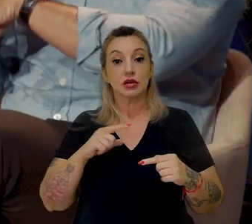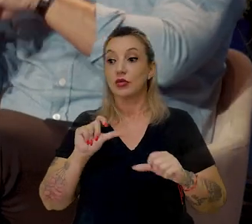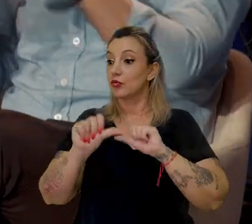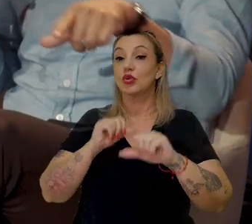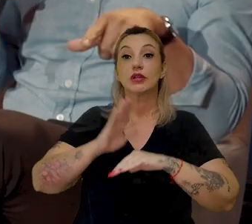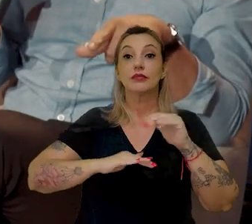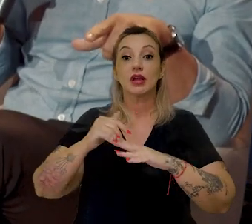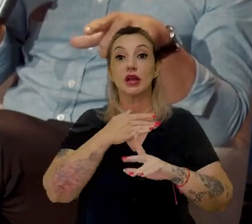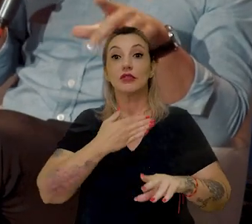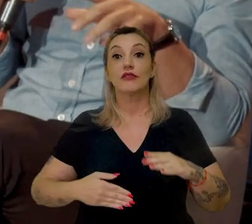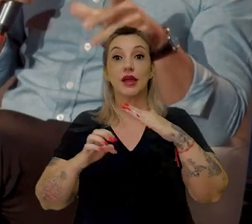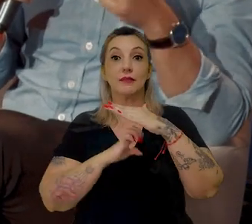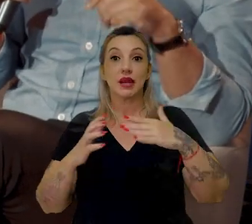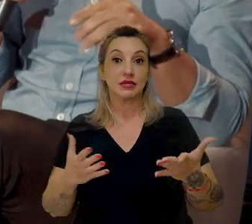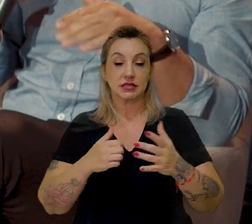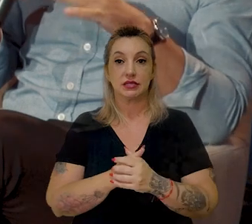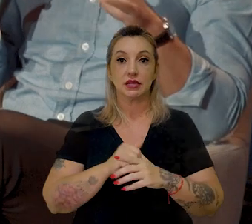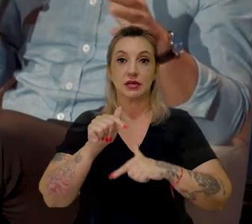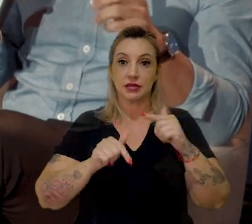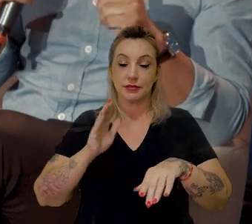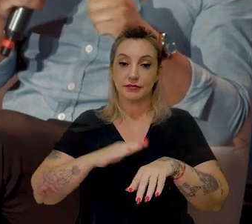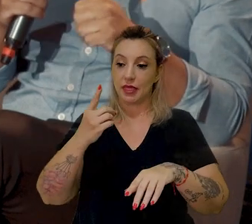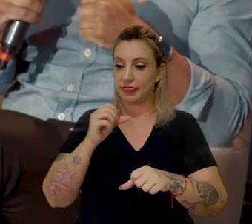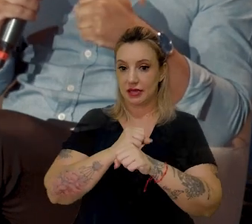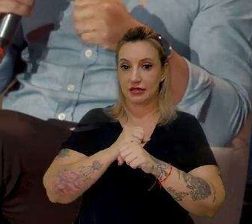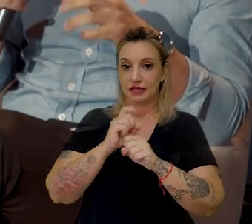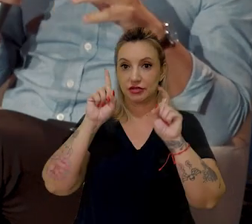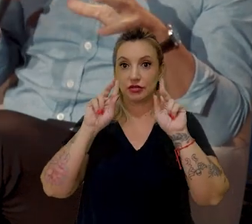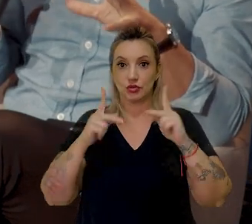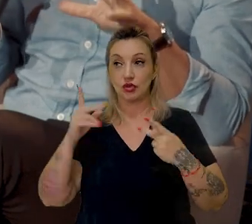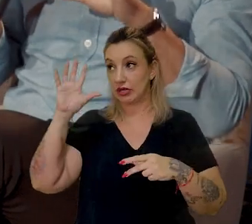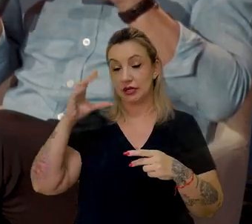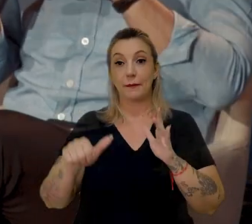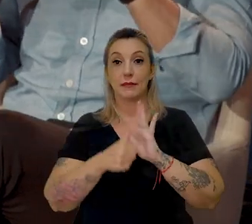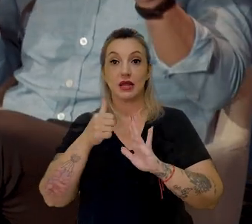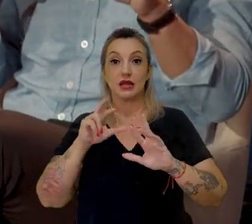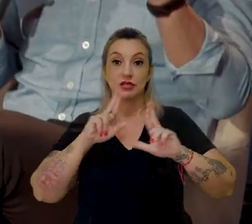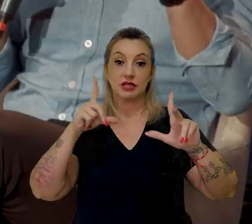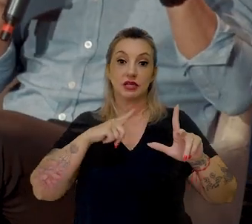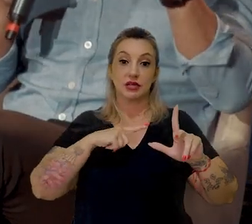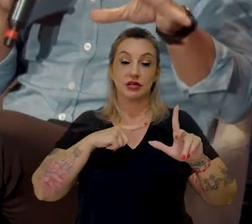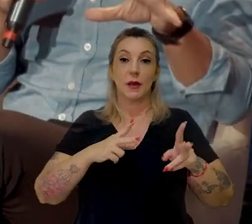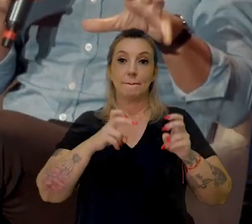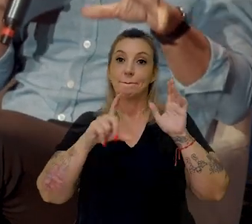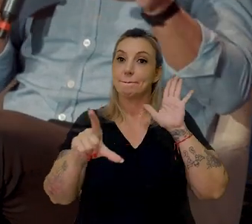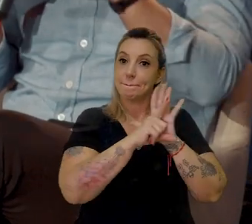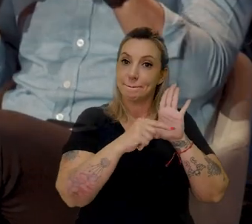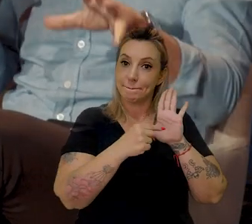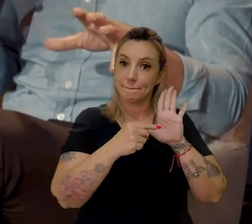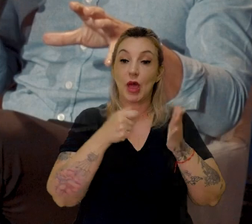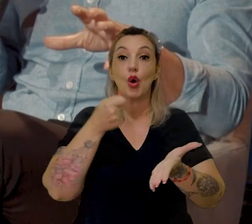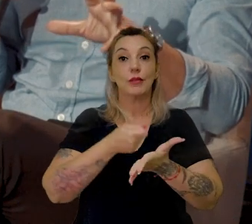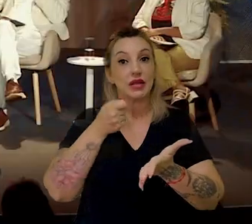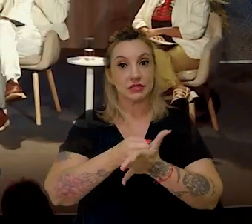muda na prática pro governo e paraas empresas Trabalho há mais de 10 anos com direitos humanos e clima primeiro existe um diferença muito grande do ponto de vista legal das